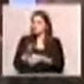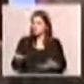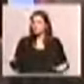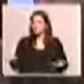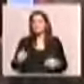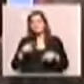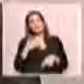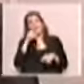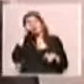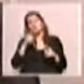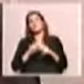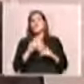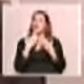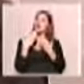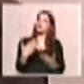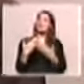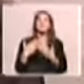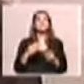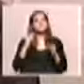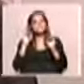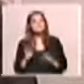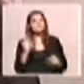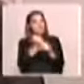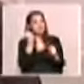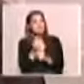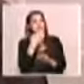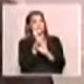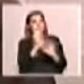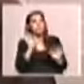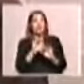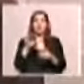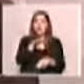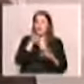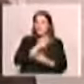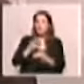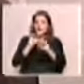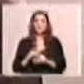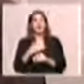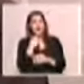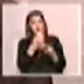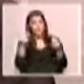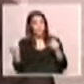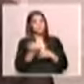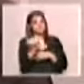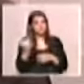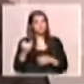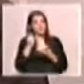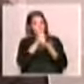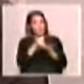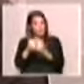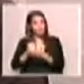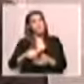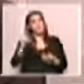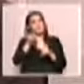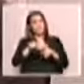do agradecimento, sabes, e da gratificação de reconhecer o bom trabalho educativo que eles têm feito. E já foram muitas instituições que apoiadas e